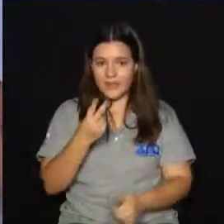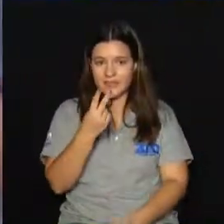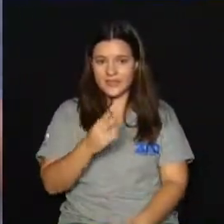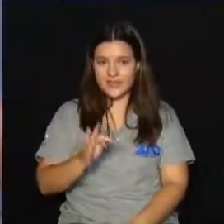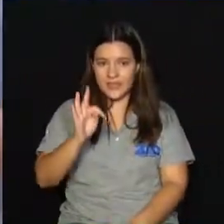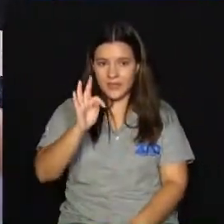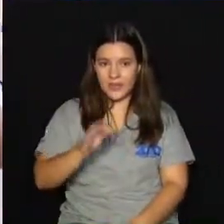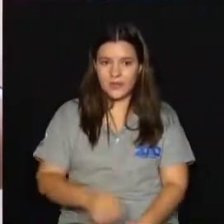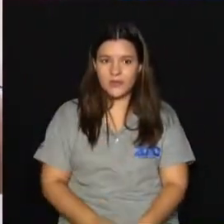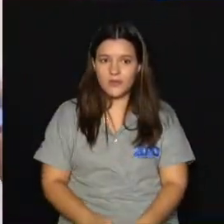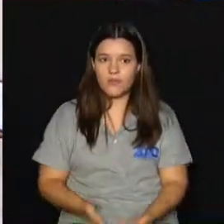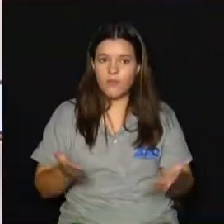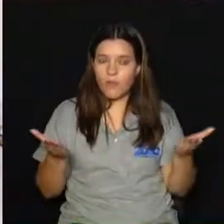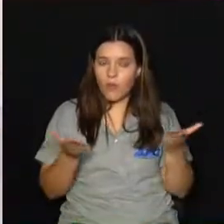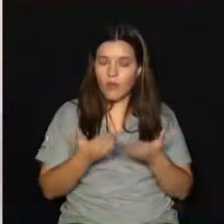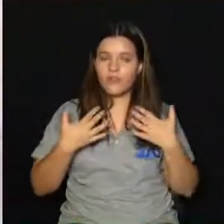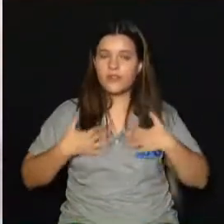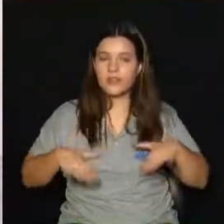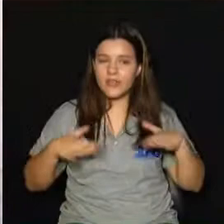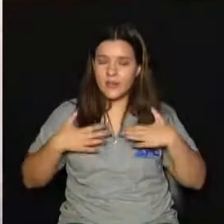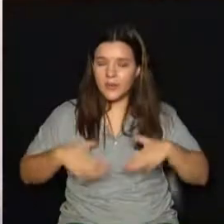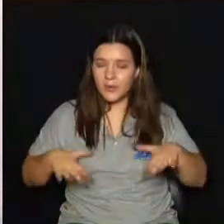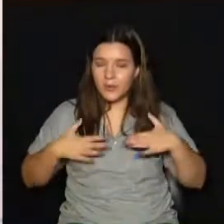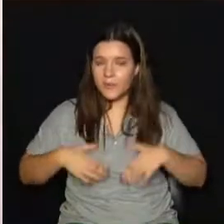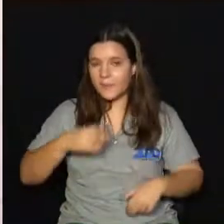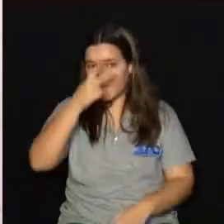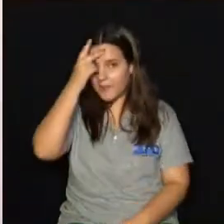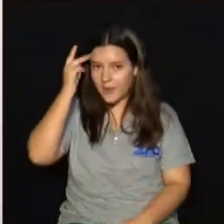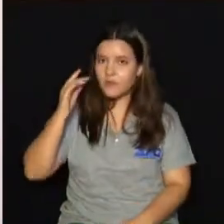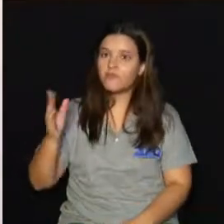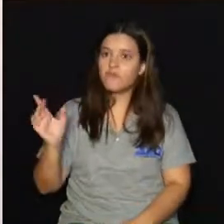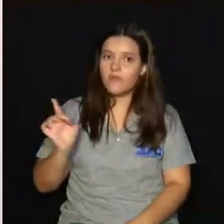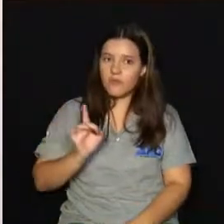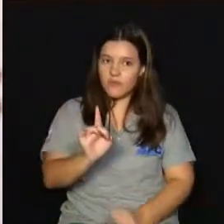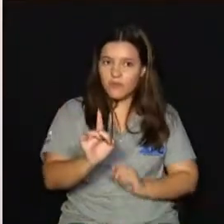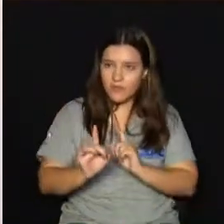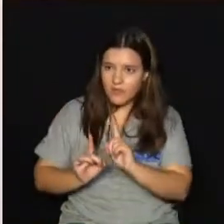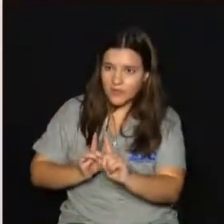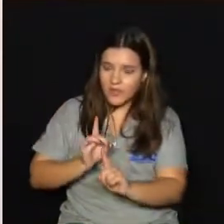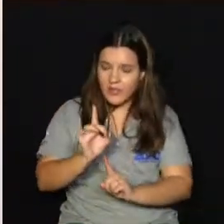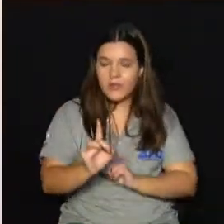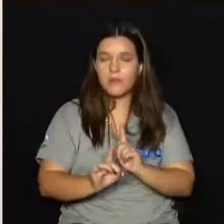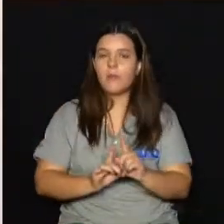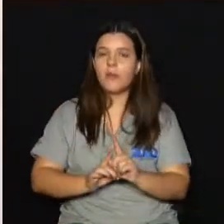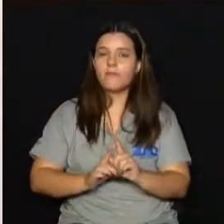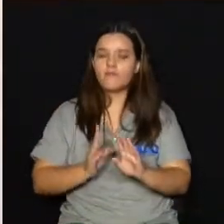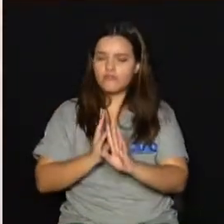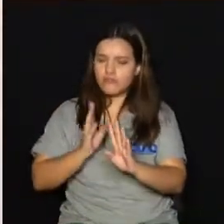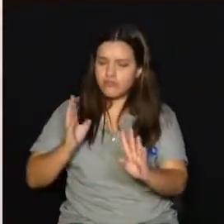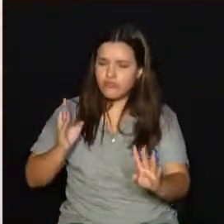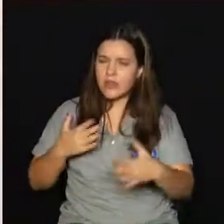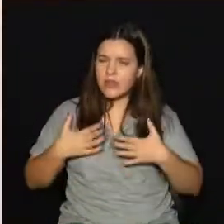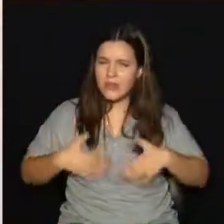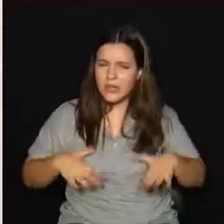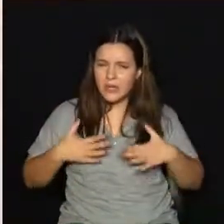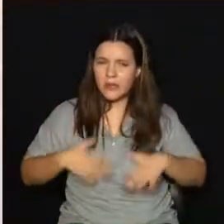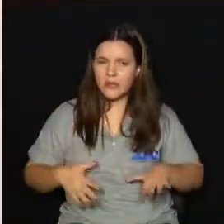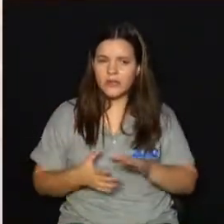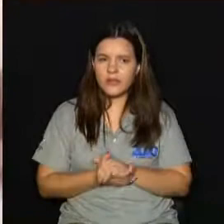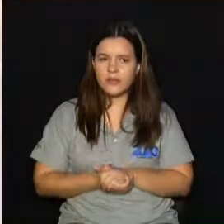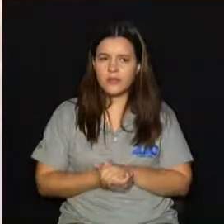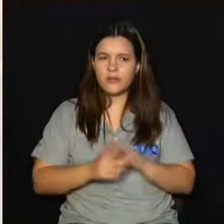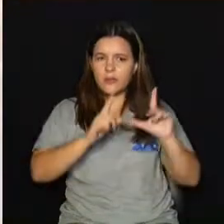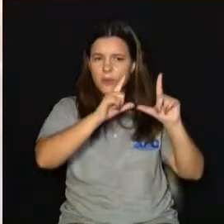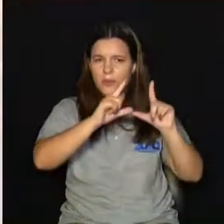bem tranquilo, tá, o pessoal está vindo votar, mas está bem tranquilo, o pessoal,